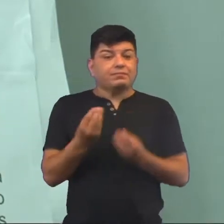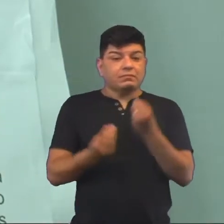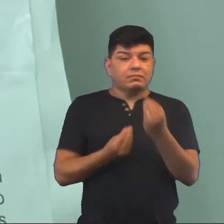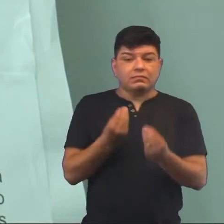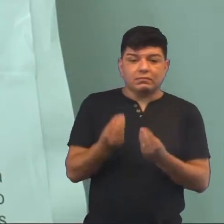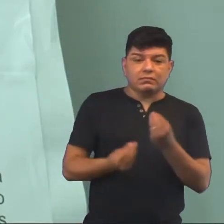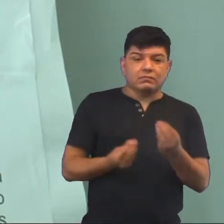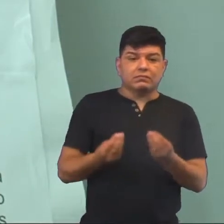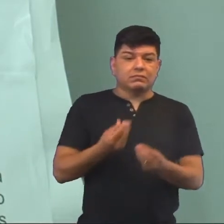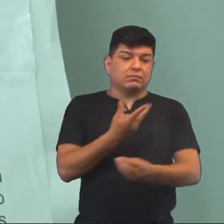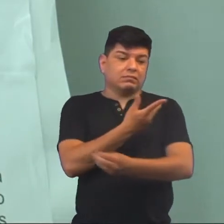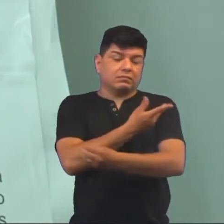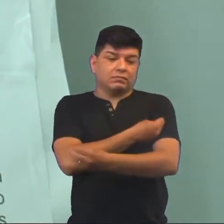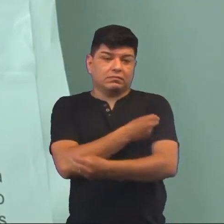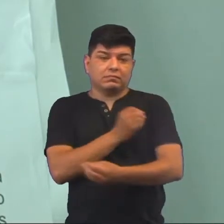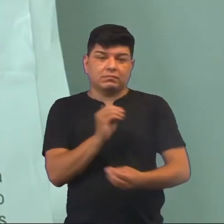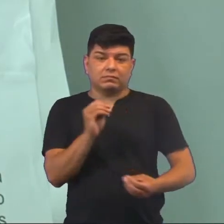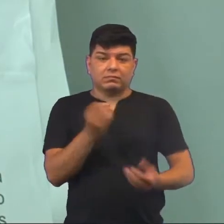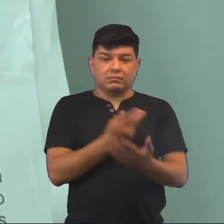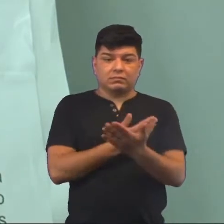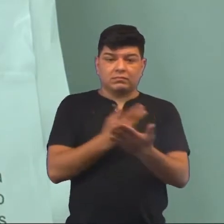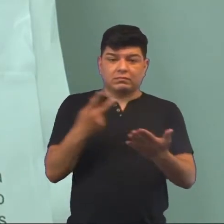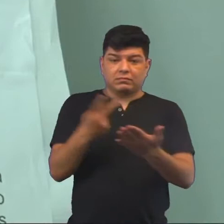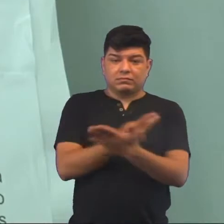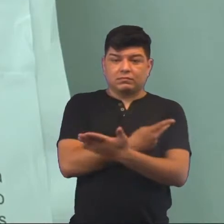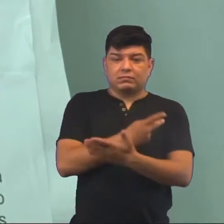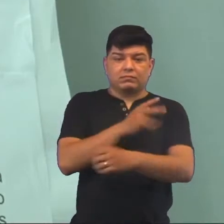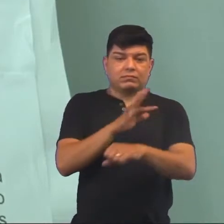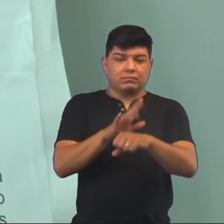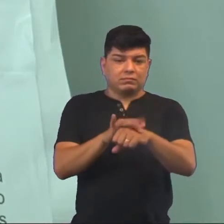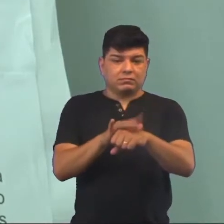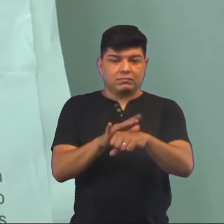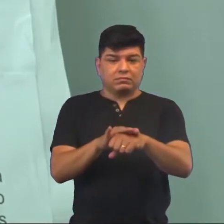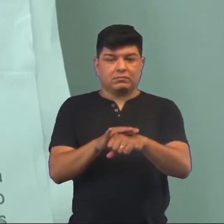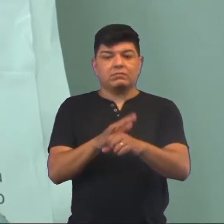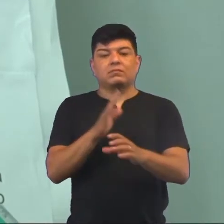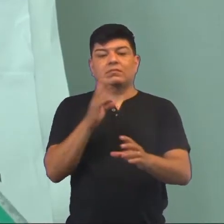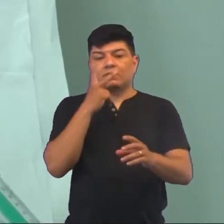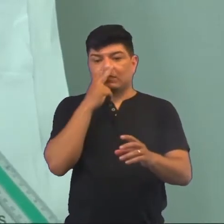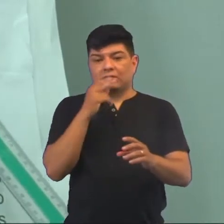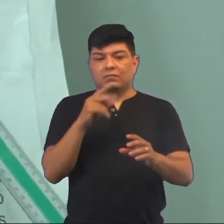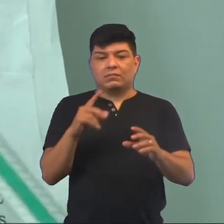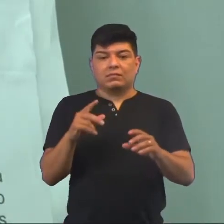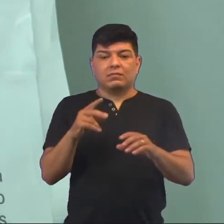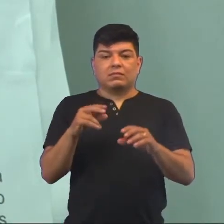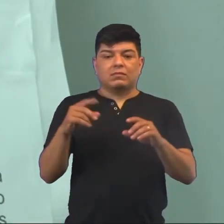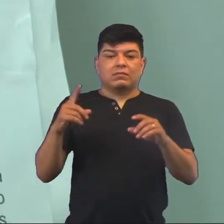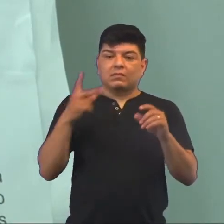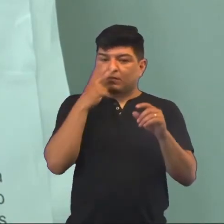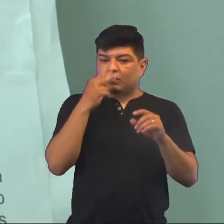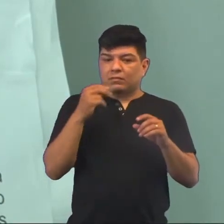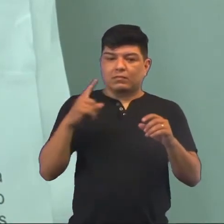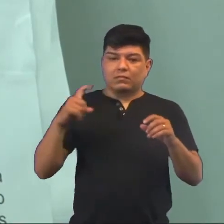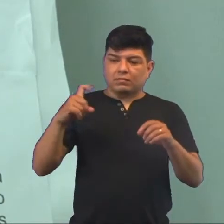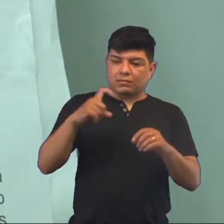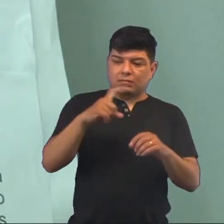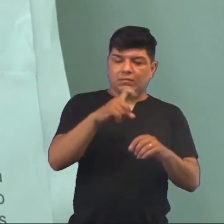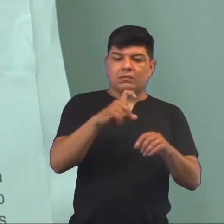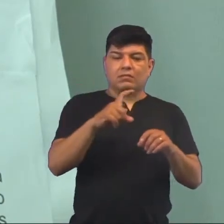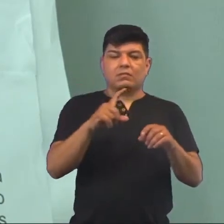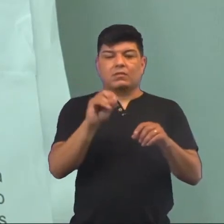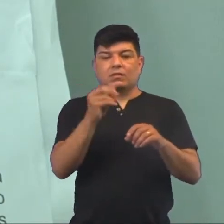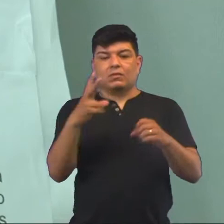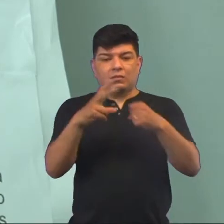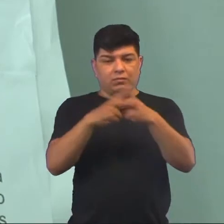Como atuam as vacinas? Muitas doenças são causadas por organismos minúsculos chamados bactérias